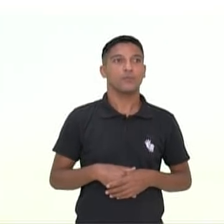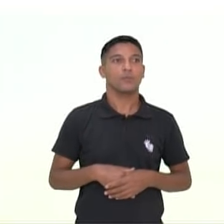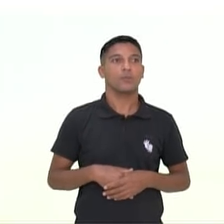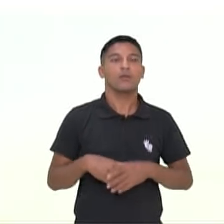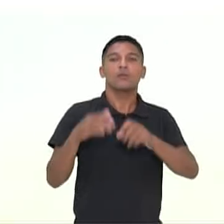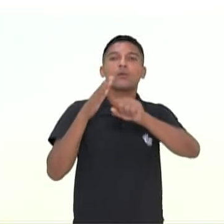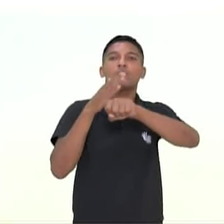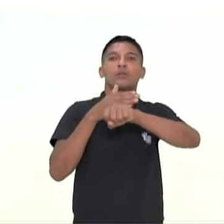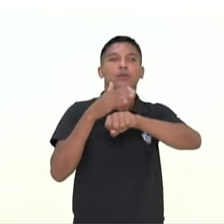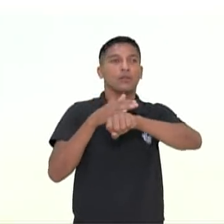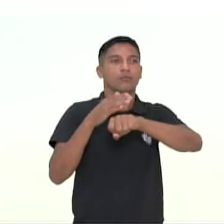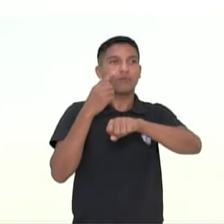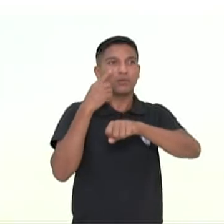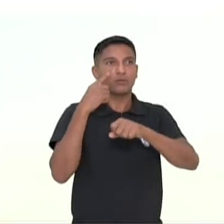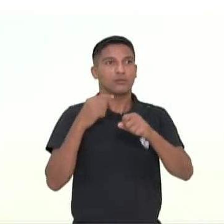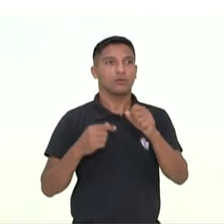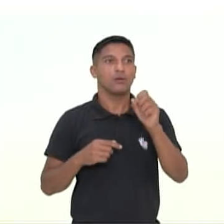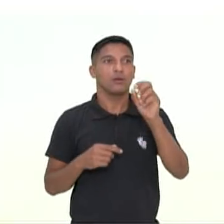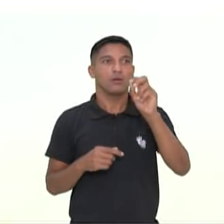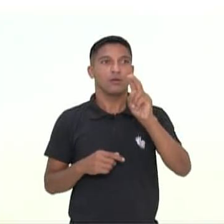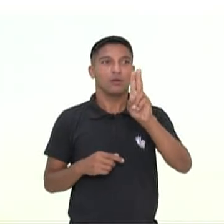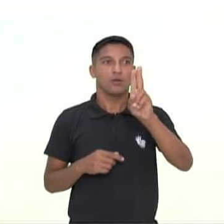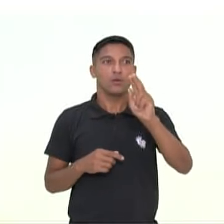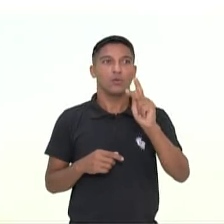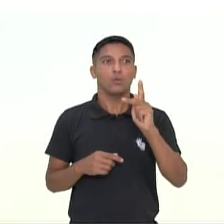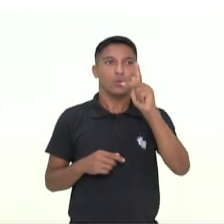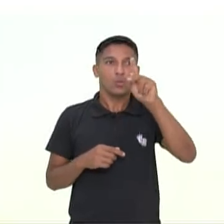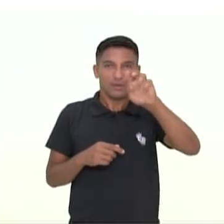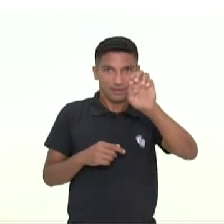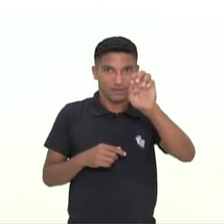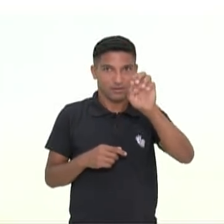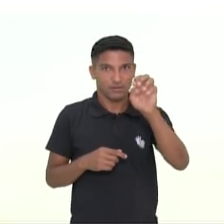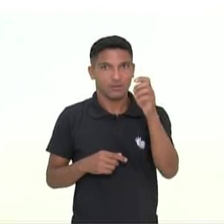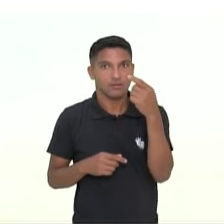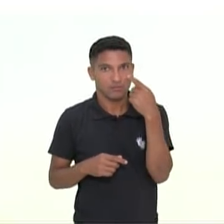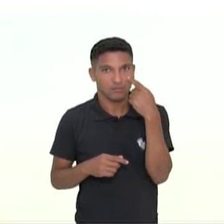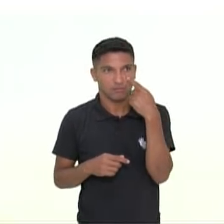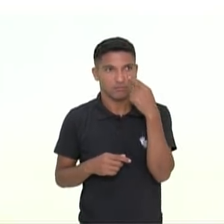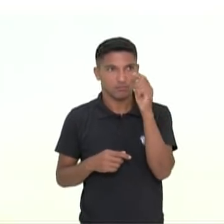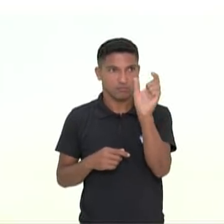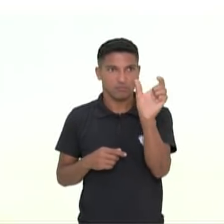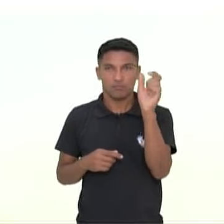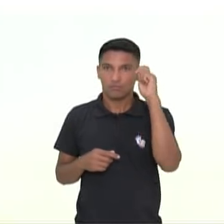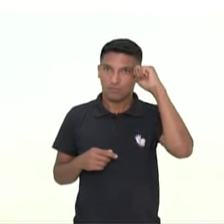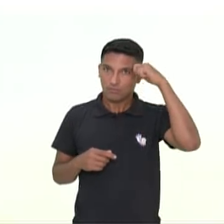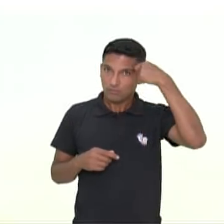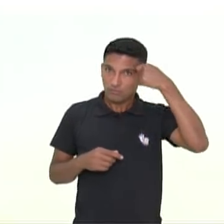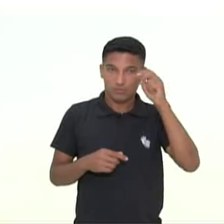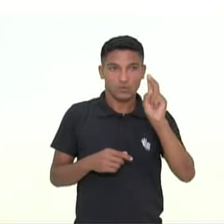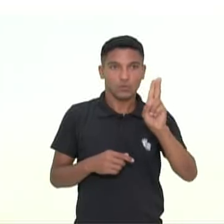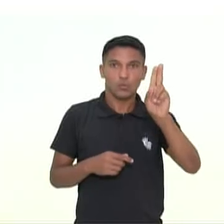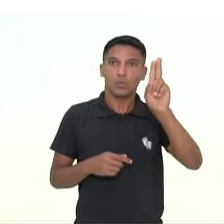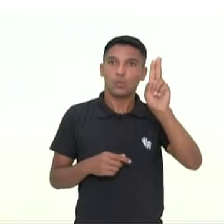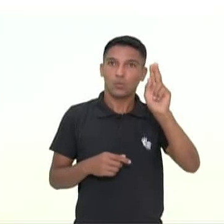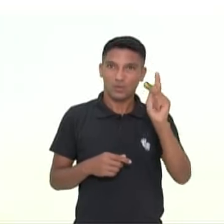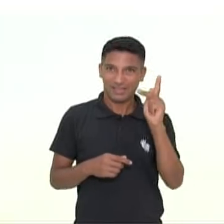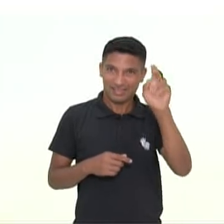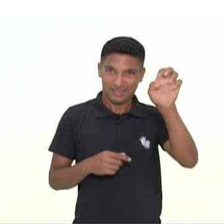o papel de atacar o outro Aikidoka. Então, o Uki é o indivíduo que